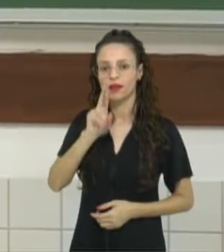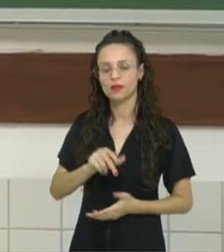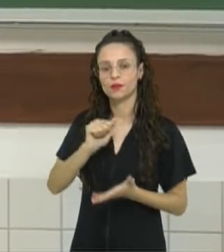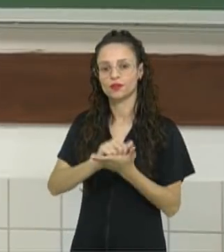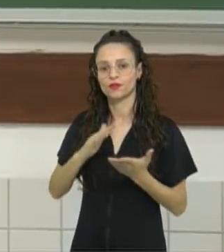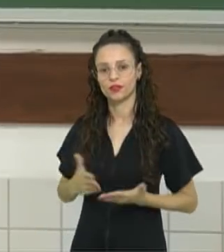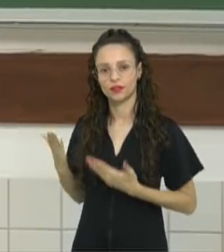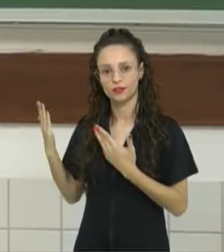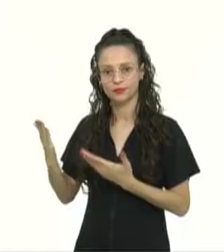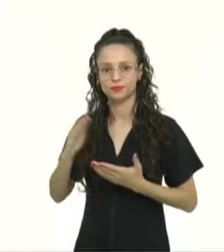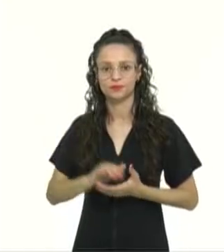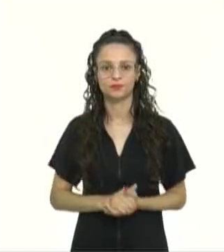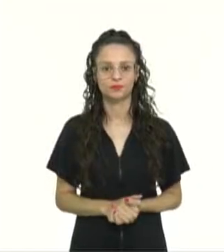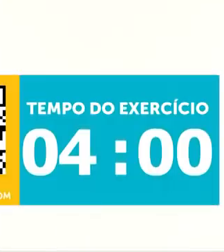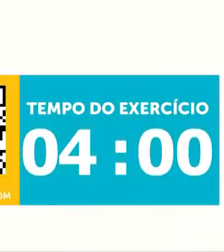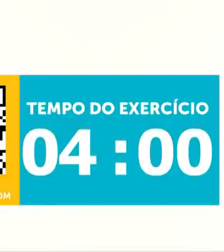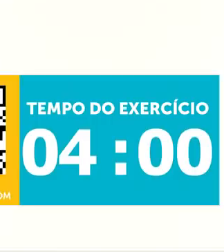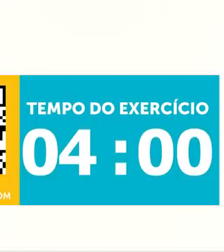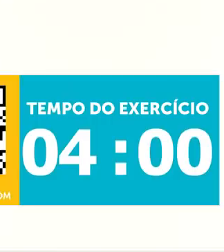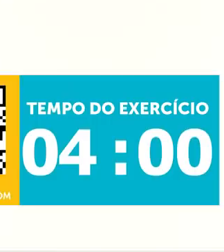essa atividade.